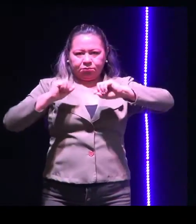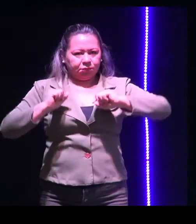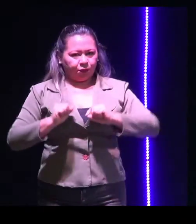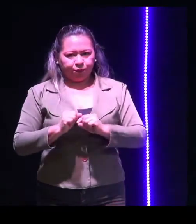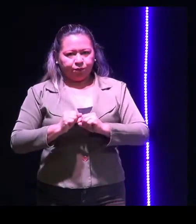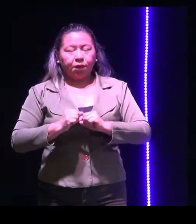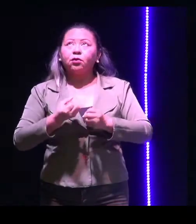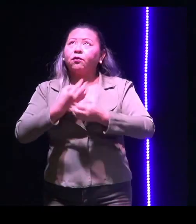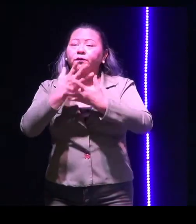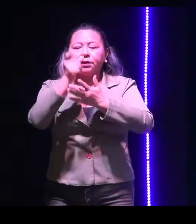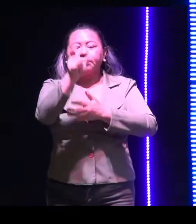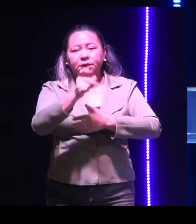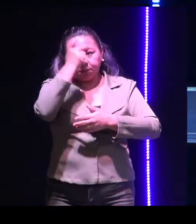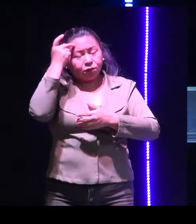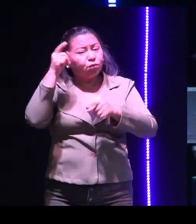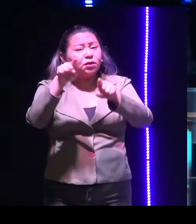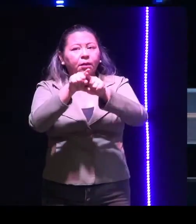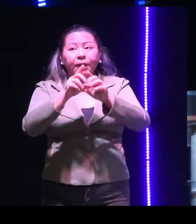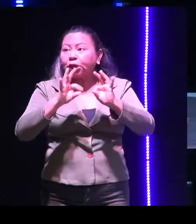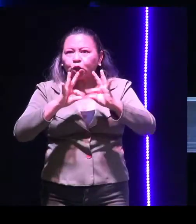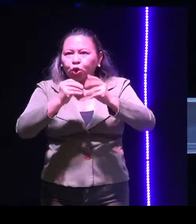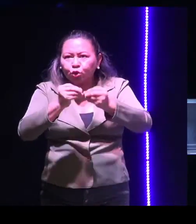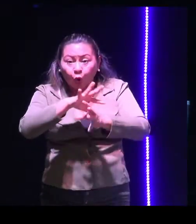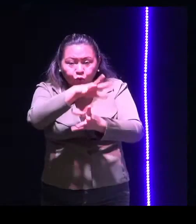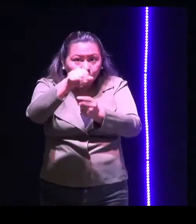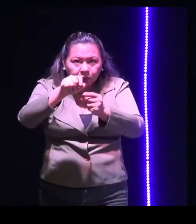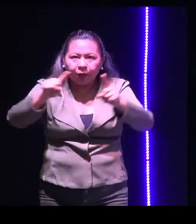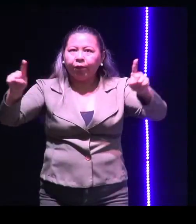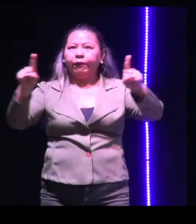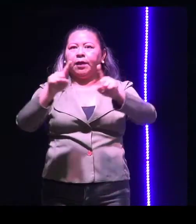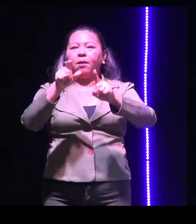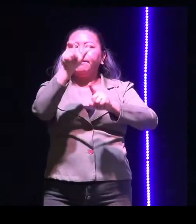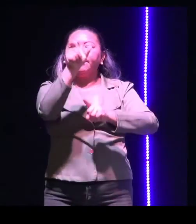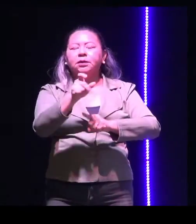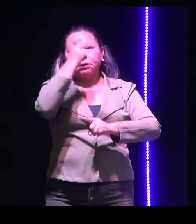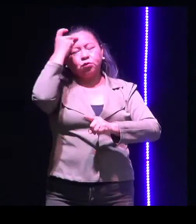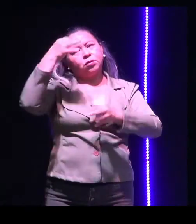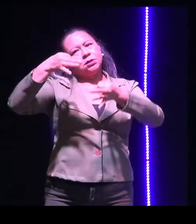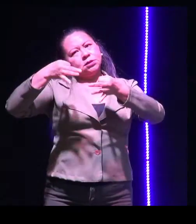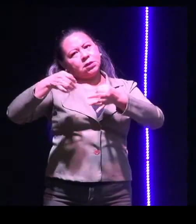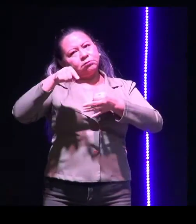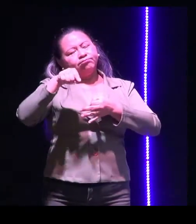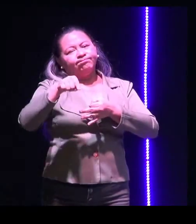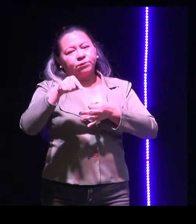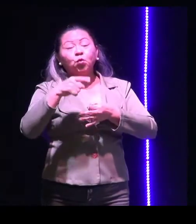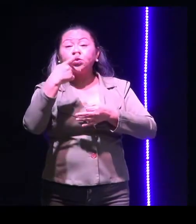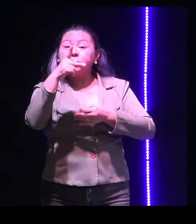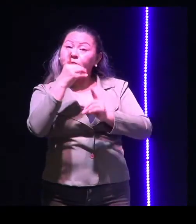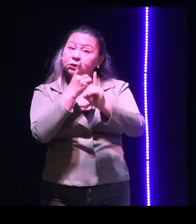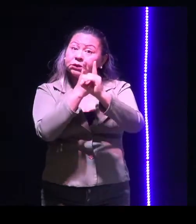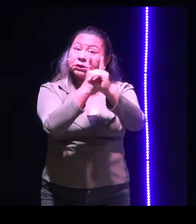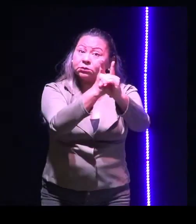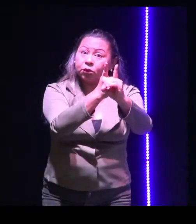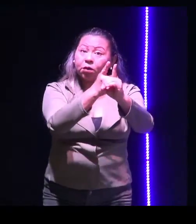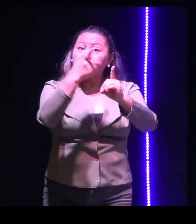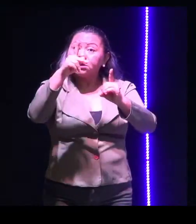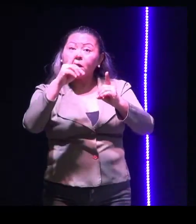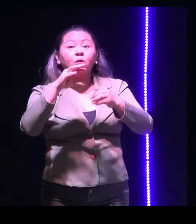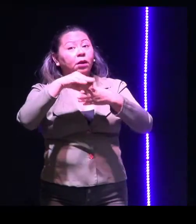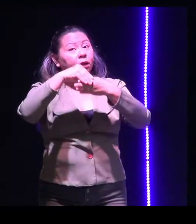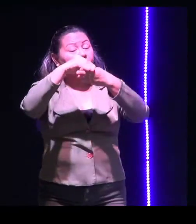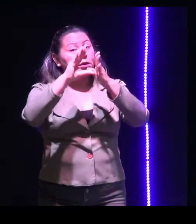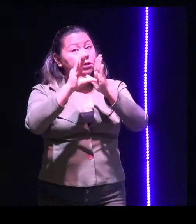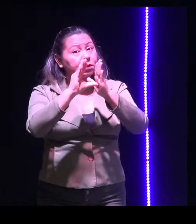confessar para as pessoas. Para todo mundo? Não, para as pessoas certas. Seu discipulador, seu líder de